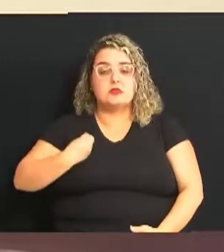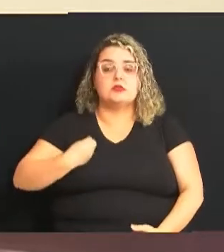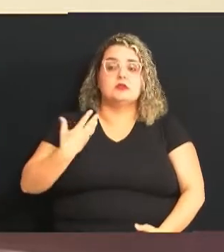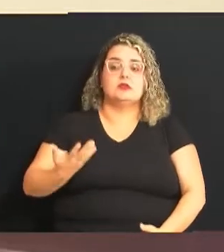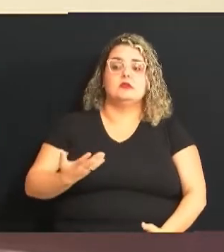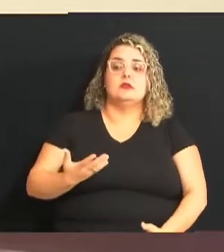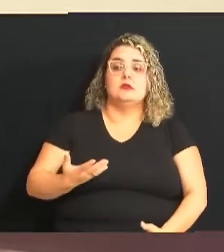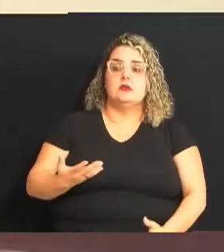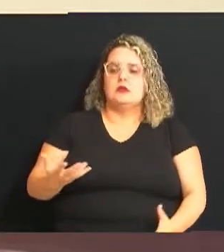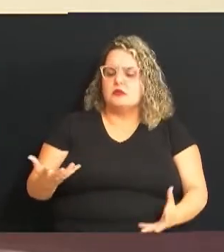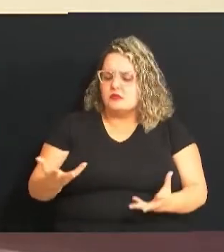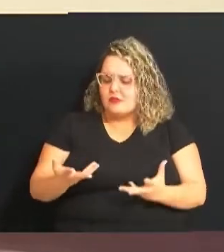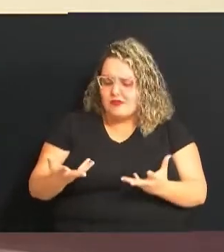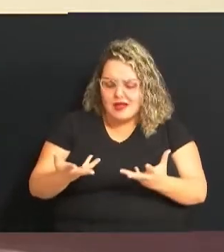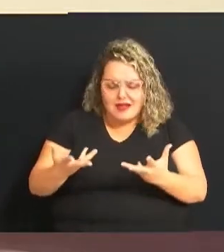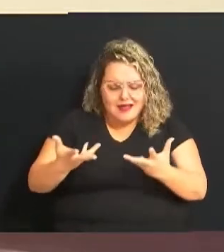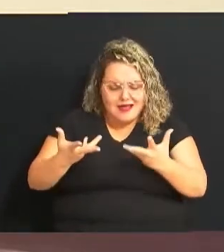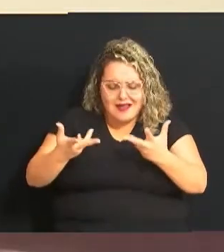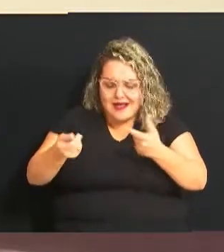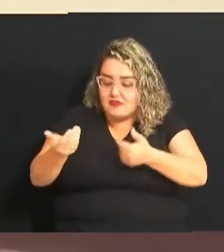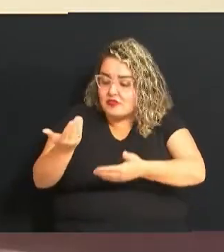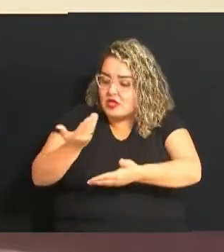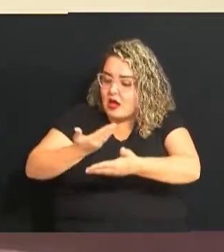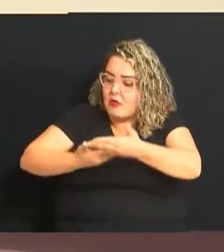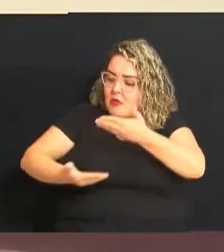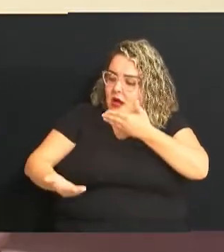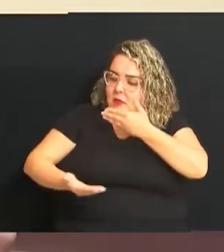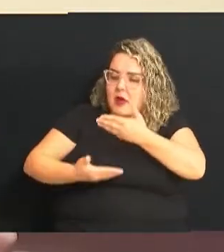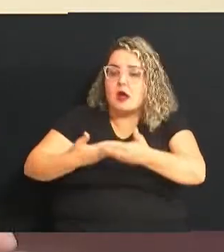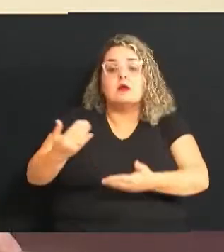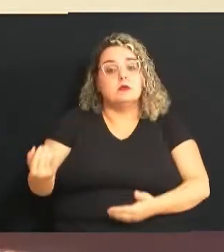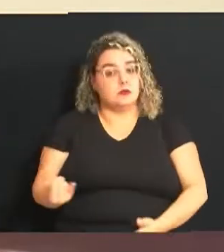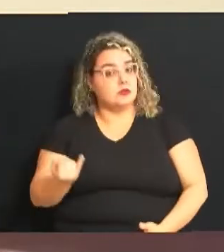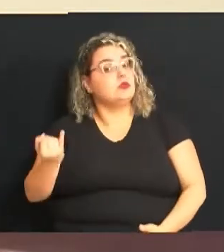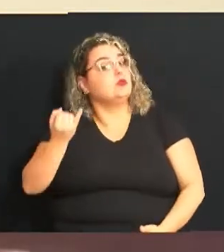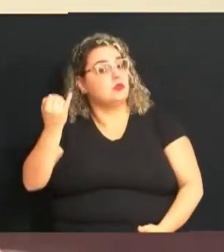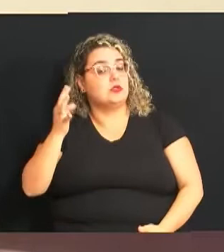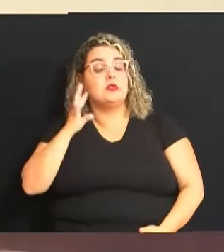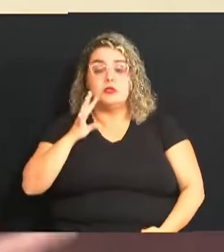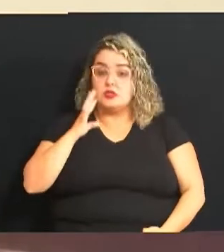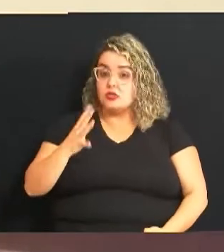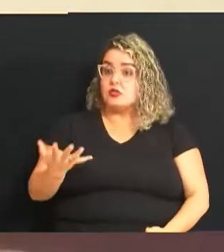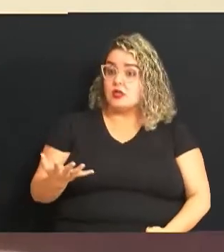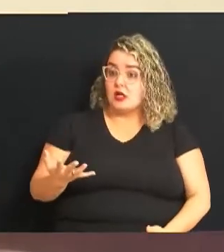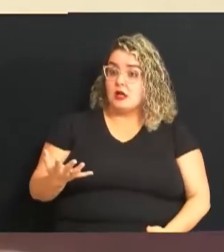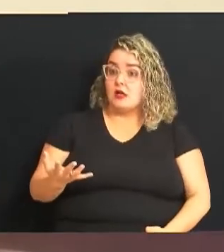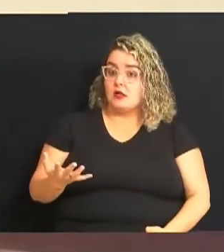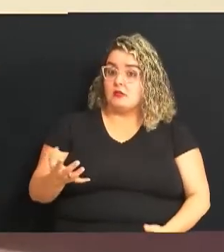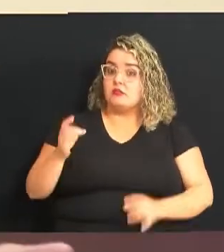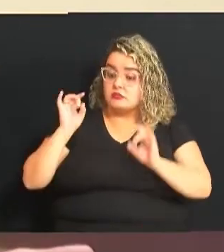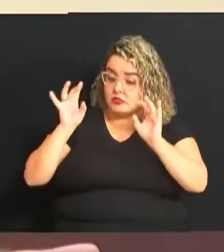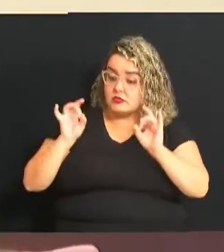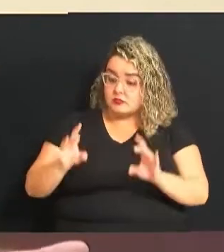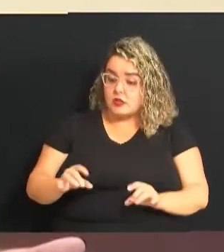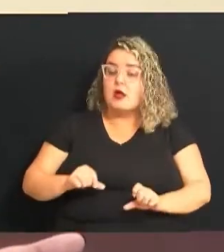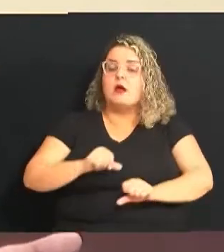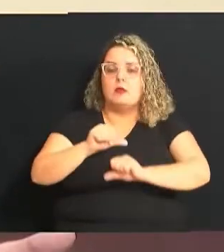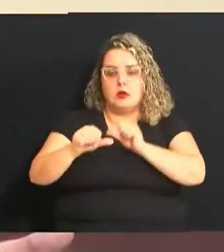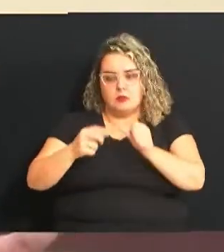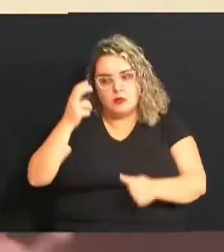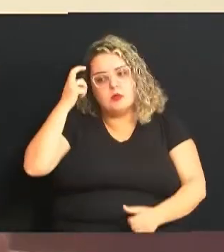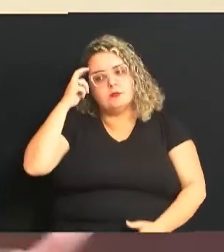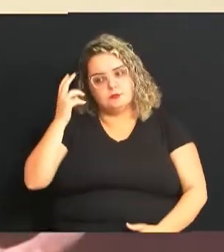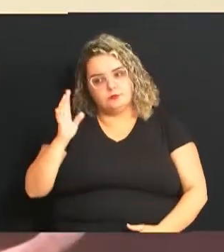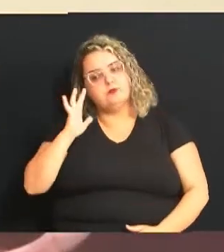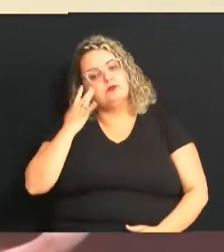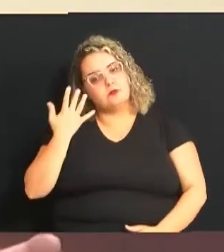tão rico, né? E essa troca é tão importante e interessante. E eu acho que isso é uma mudança cultural e eu acho que a